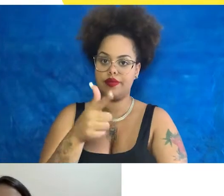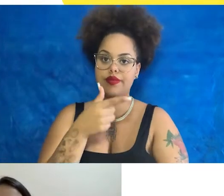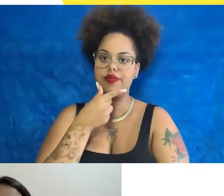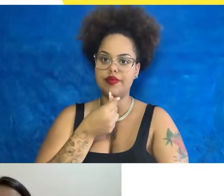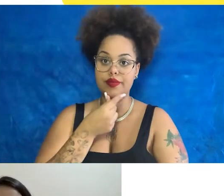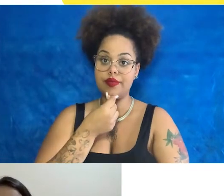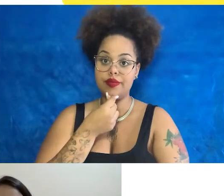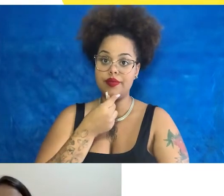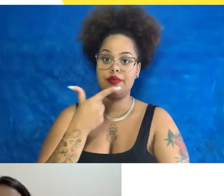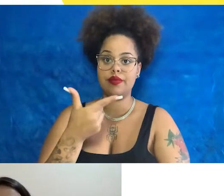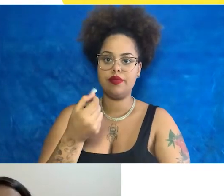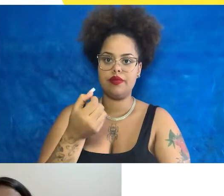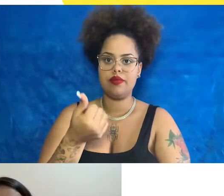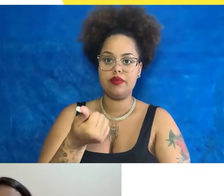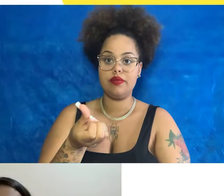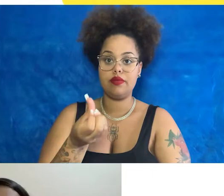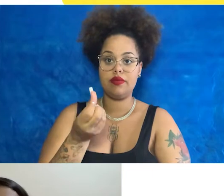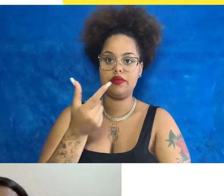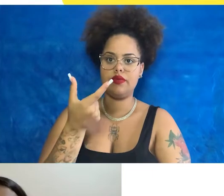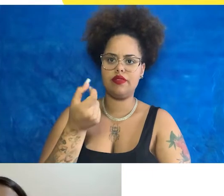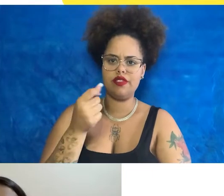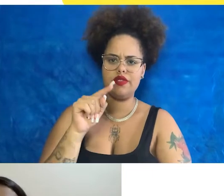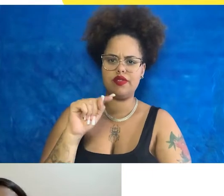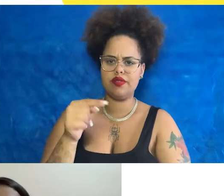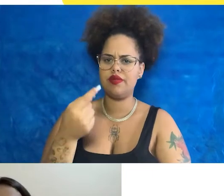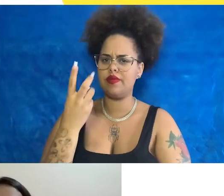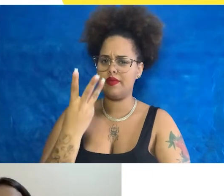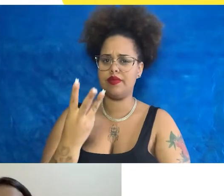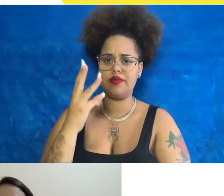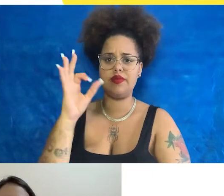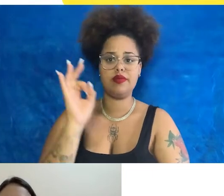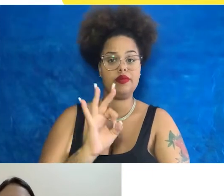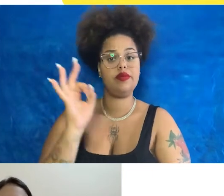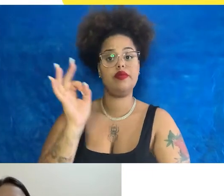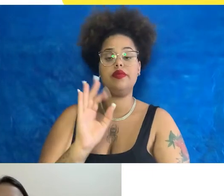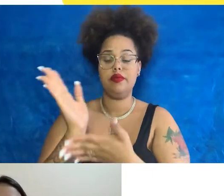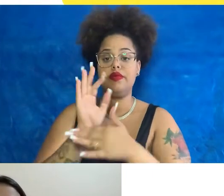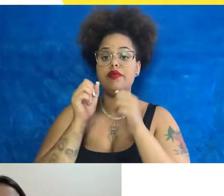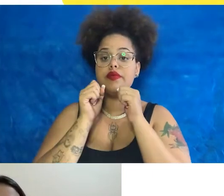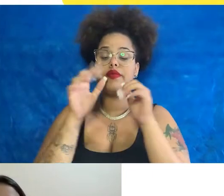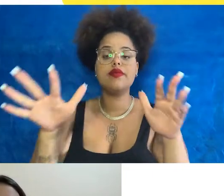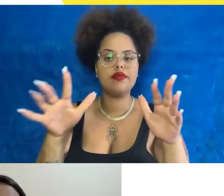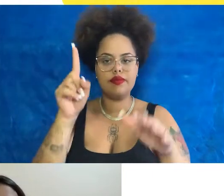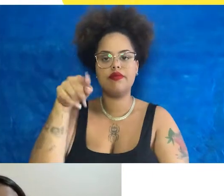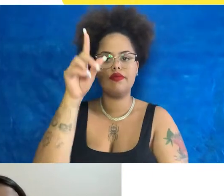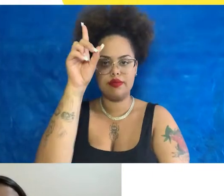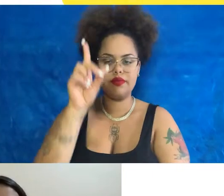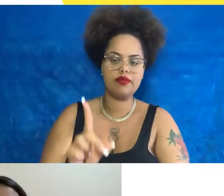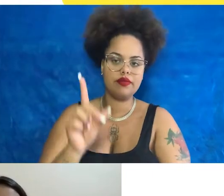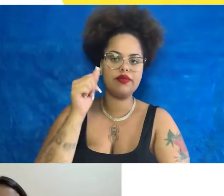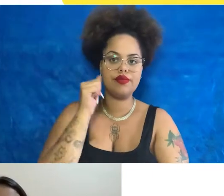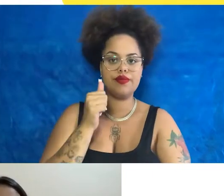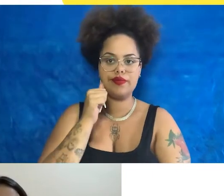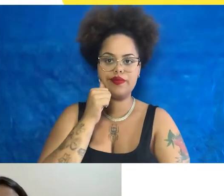Em 2016, 20,3% dos filmes lançados no país foram dirigidos por